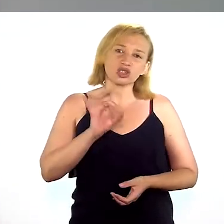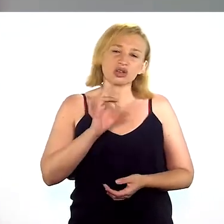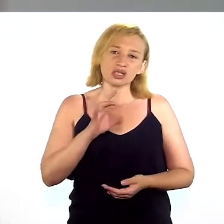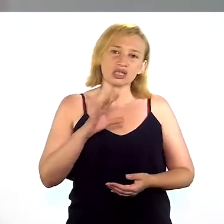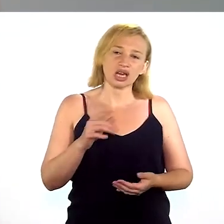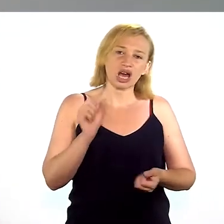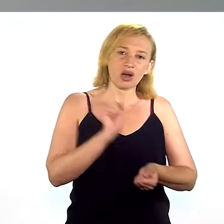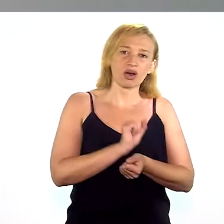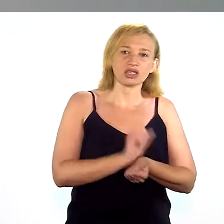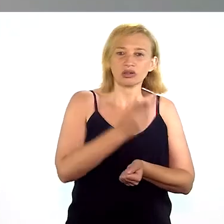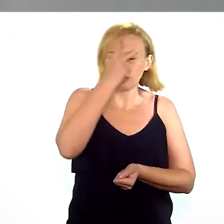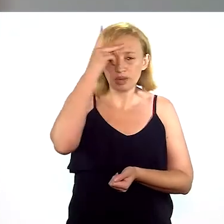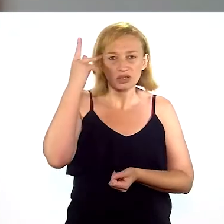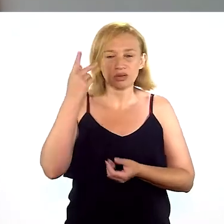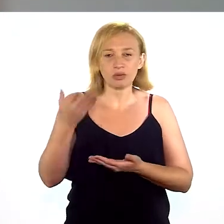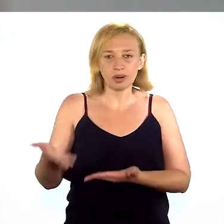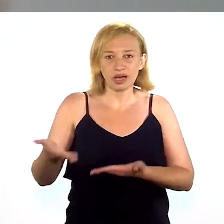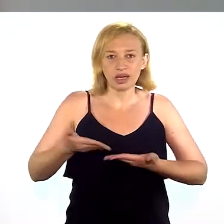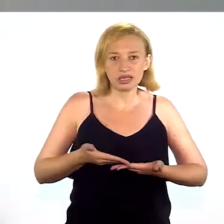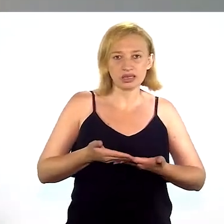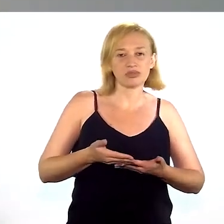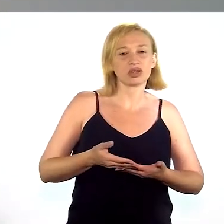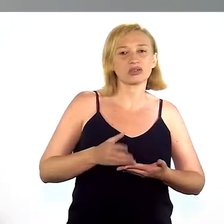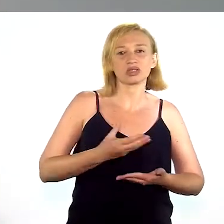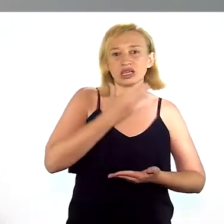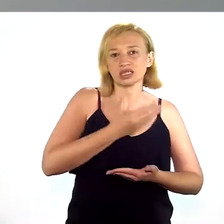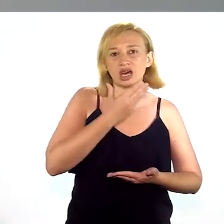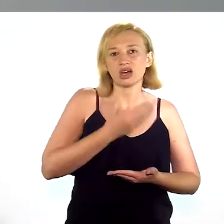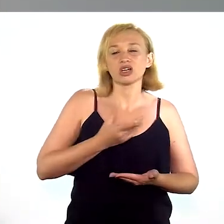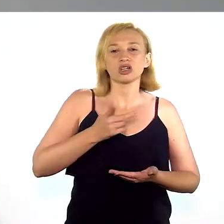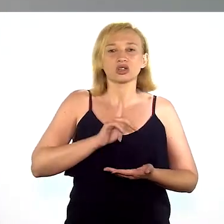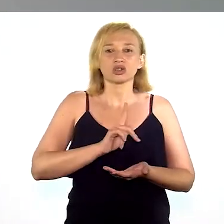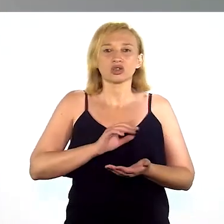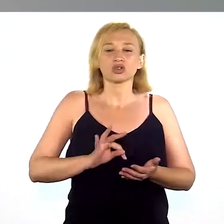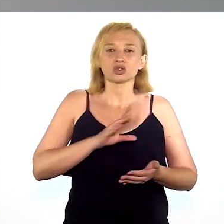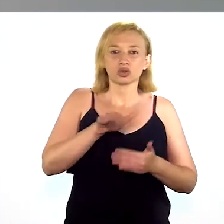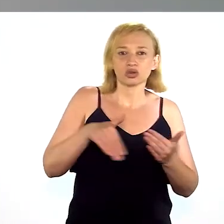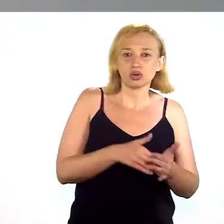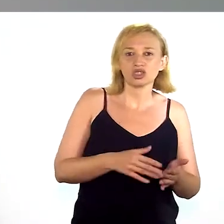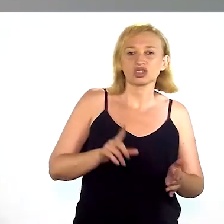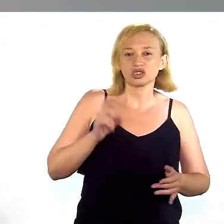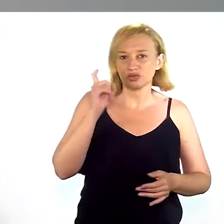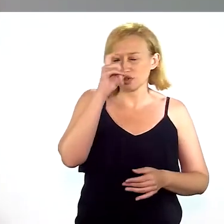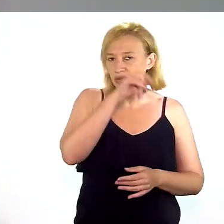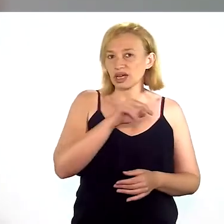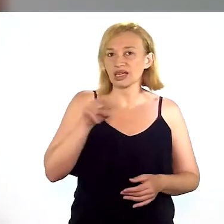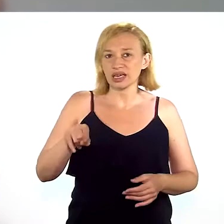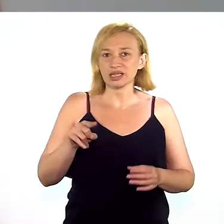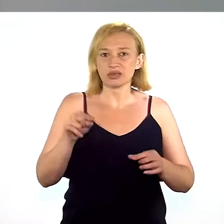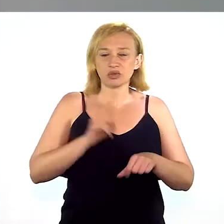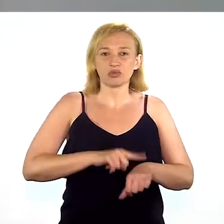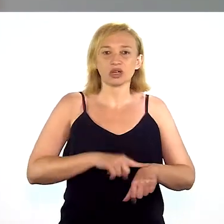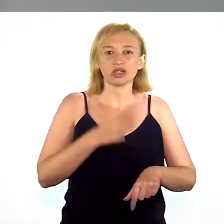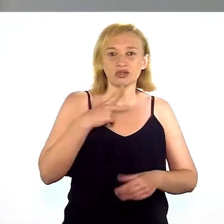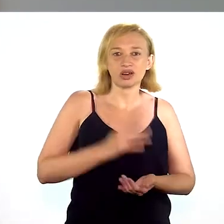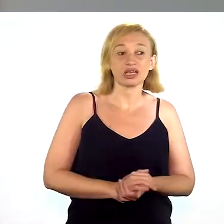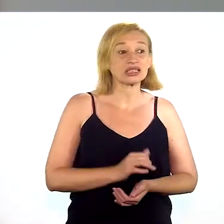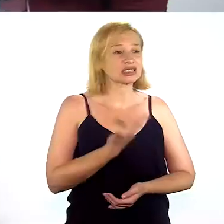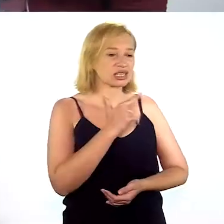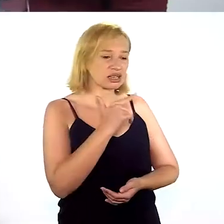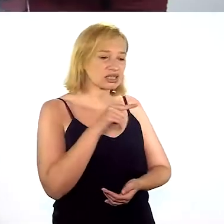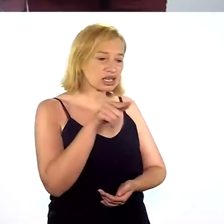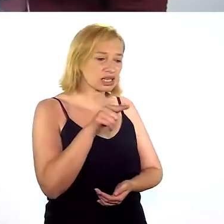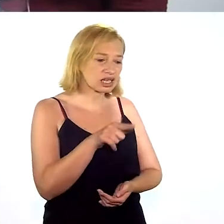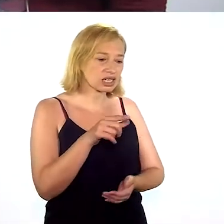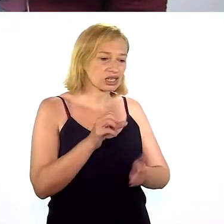está sozinha, esperando, acompanhando o Natal, entre todas as que ela enfrentou, todas as dificuldades que ela passou, foi a que mais me marcou.